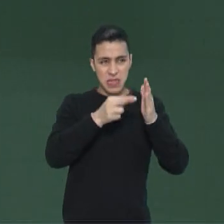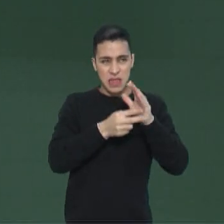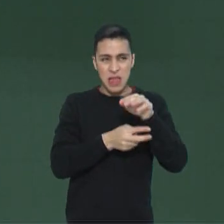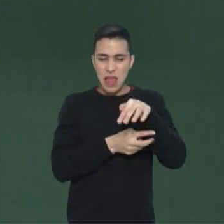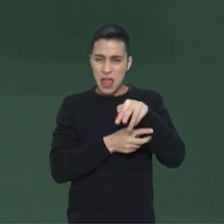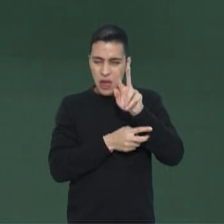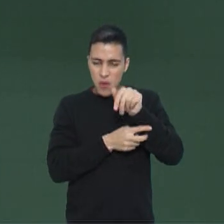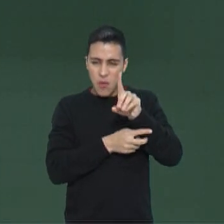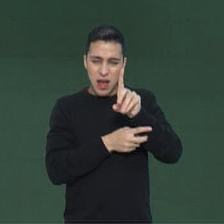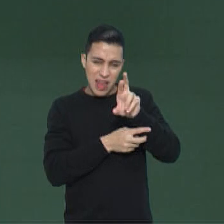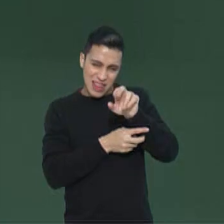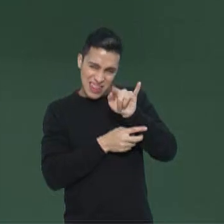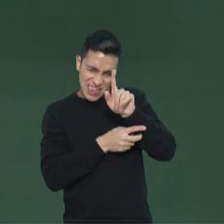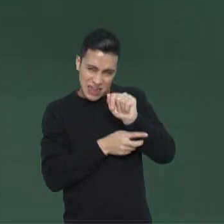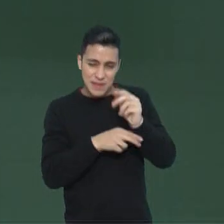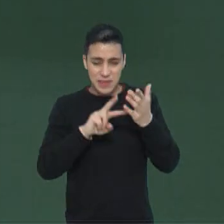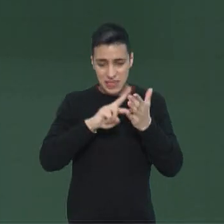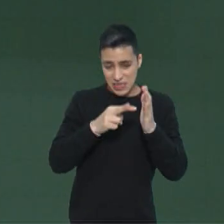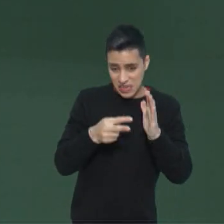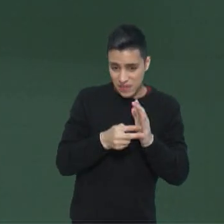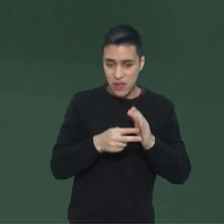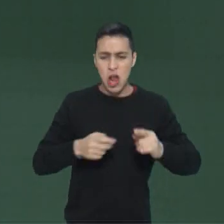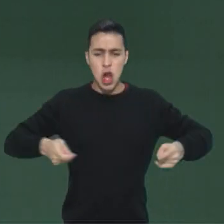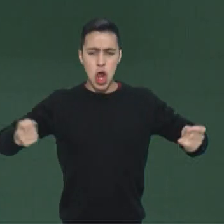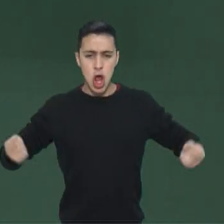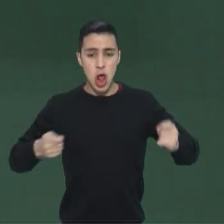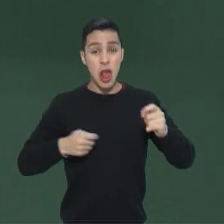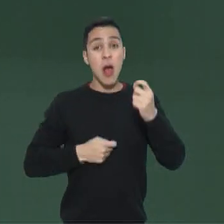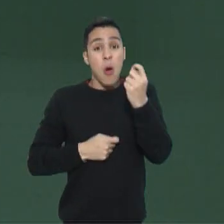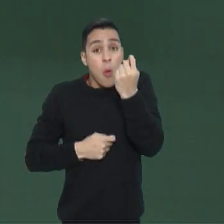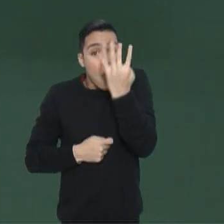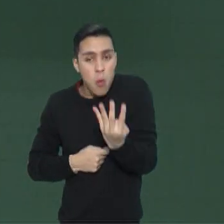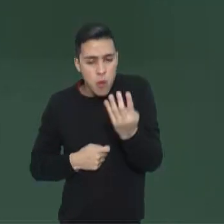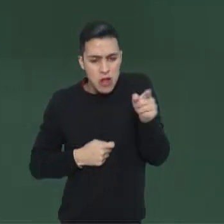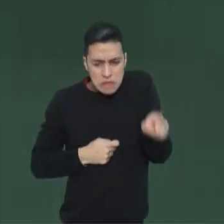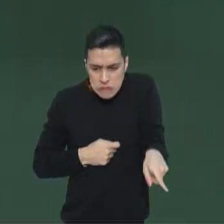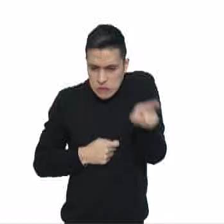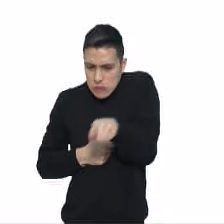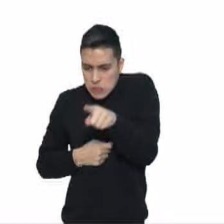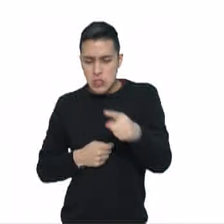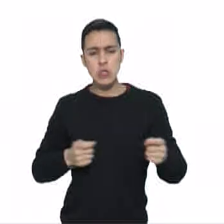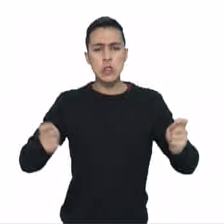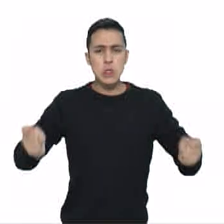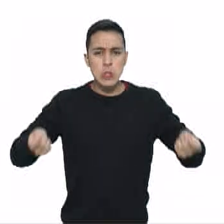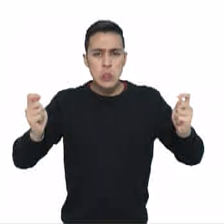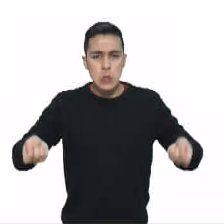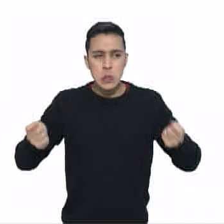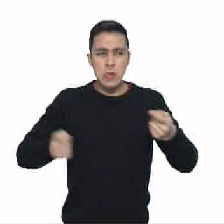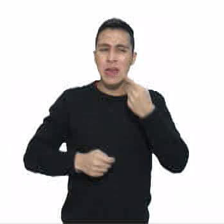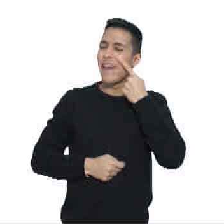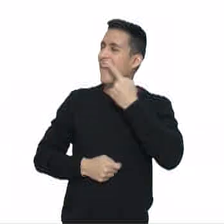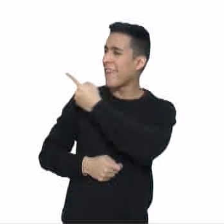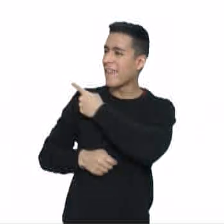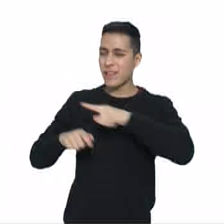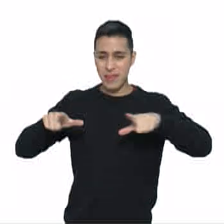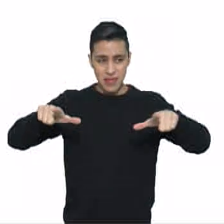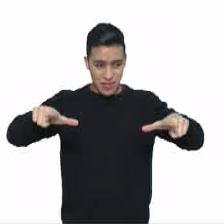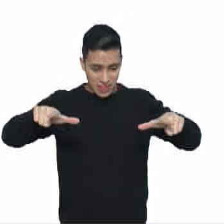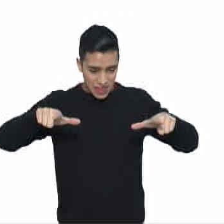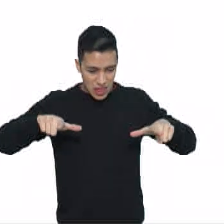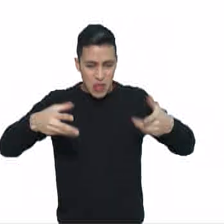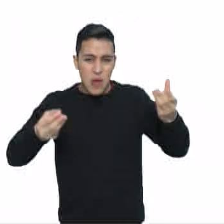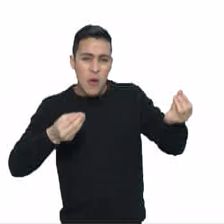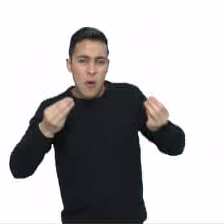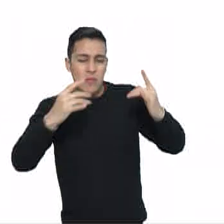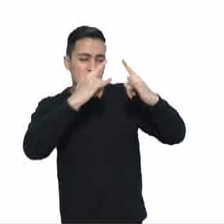né? As carroças puxadas por 4 cavalos. E aqui uma representação que é uma maquete dos